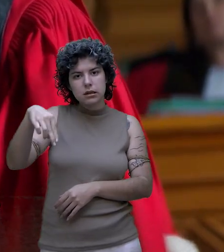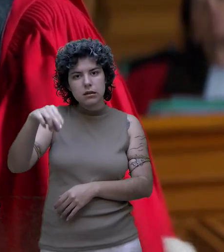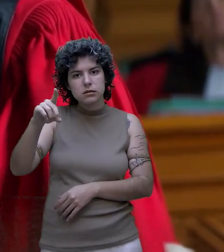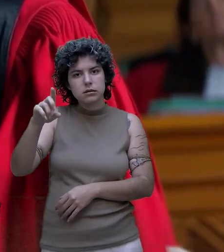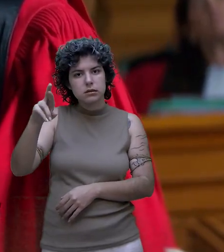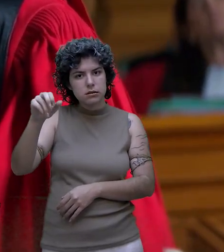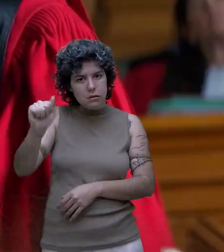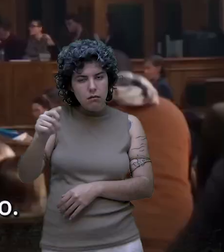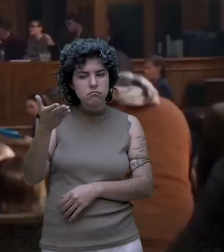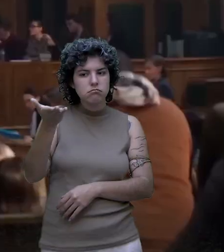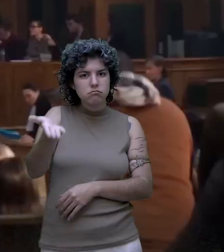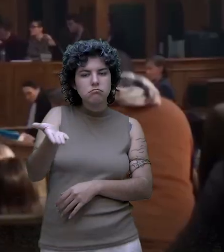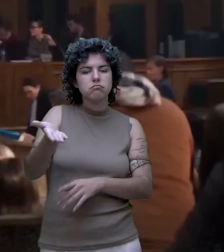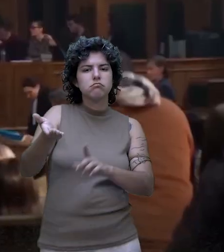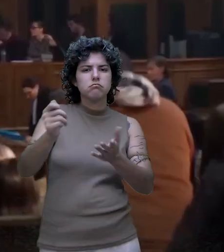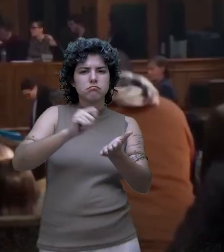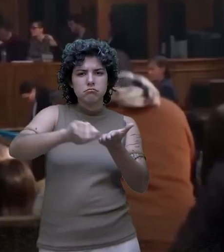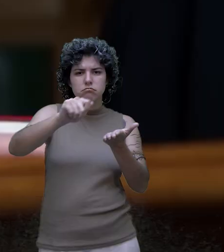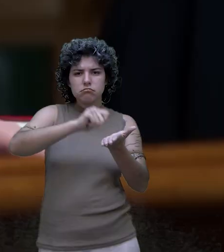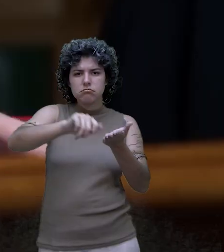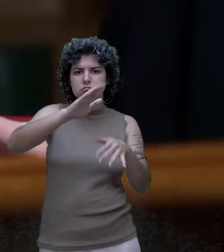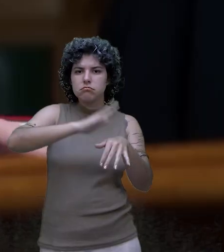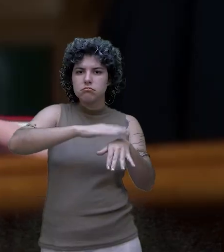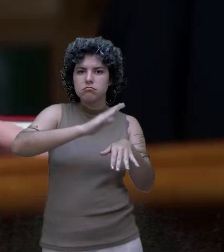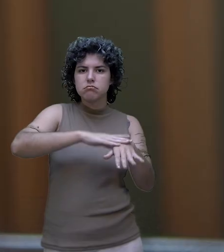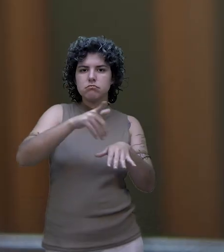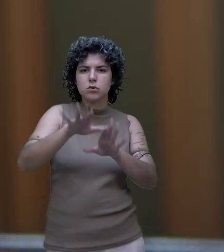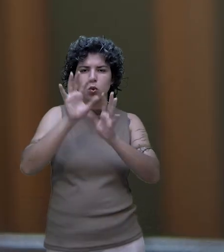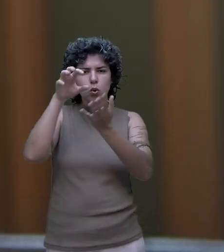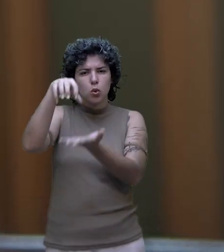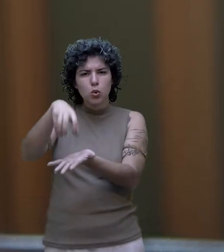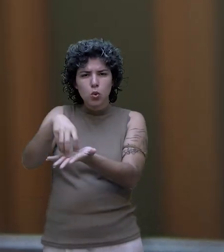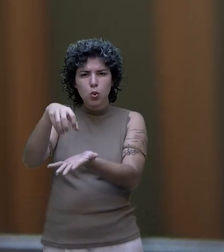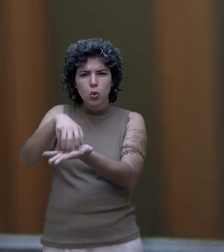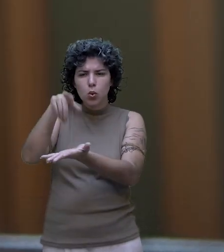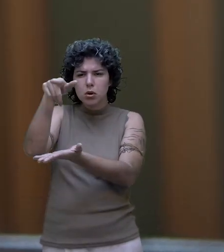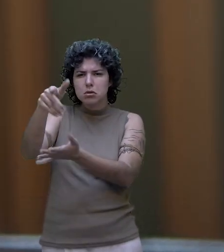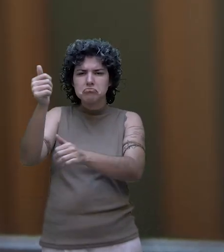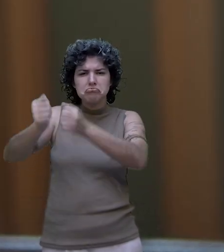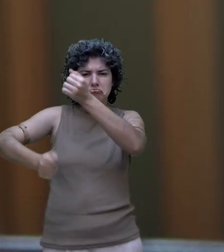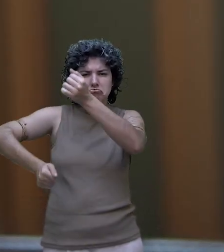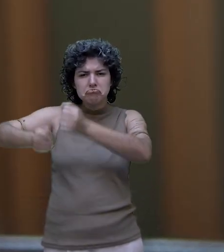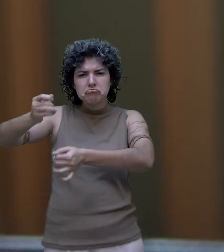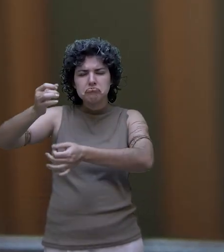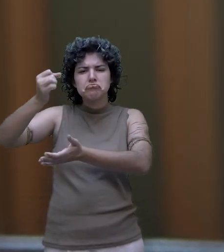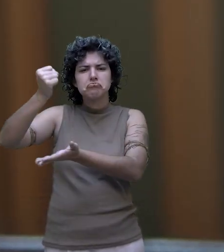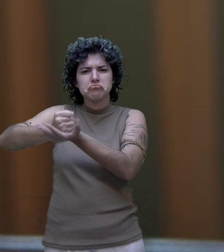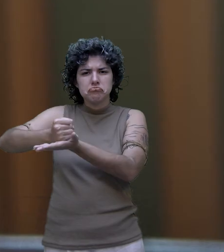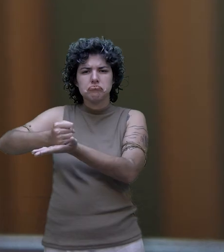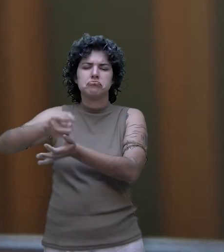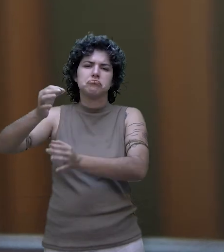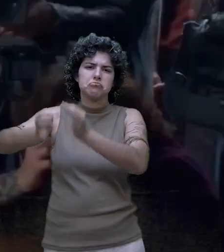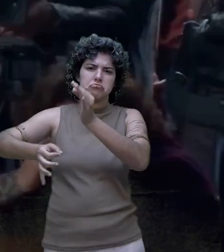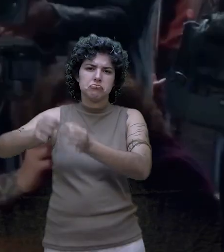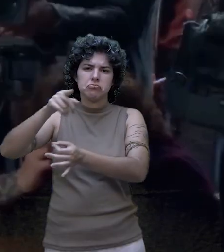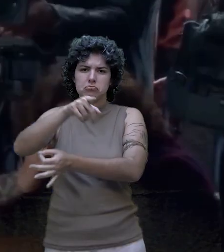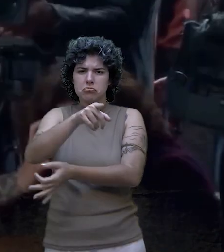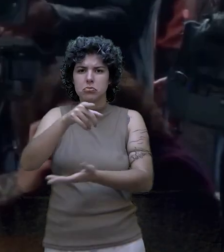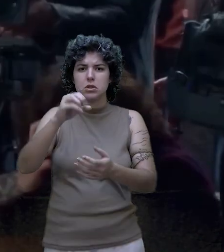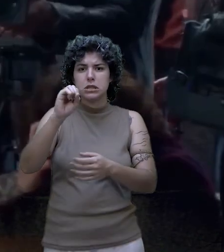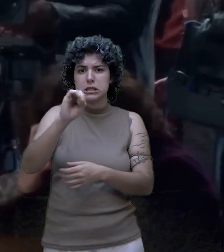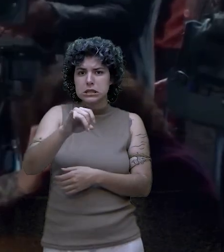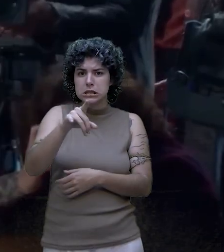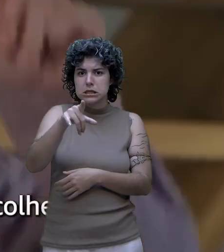escritora no centro de um julgamento por homicídio, é tão complexa e decisiva que se virasse uma lâmpada, o tribunal